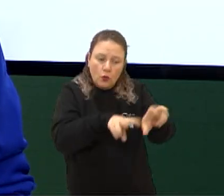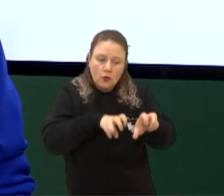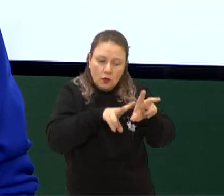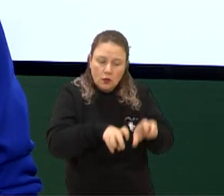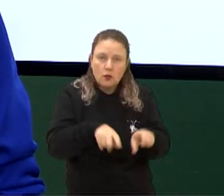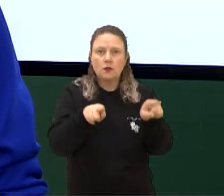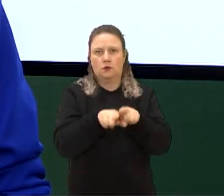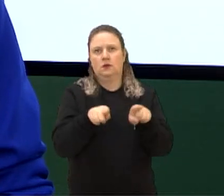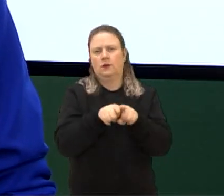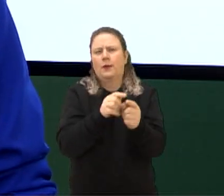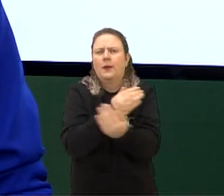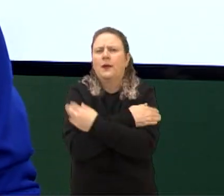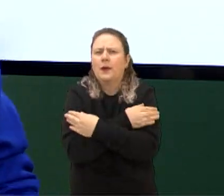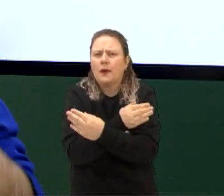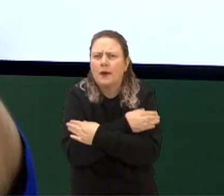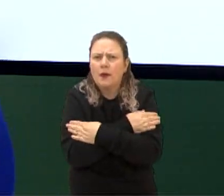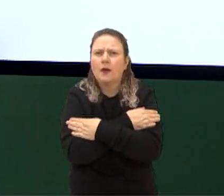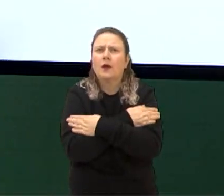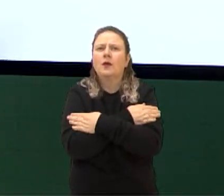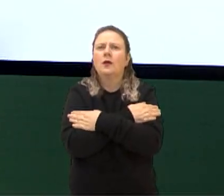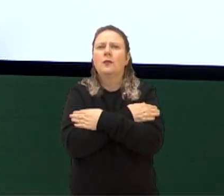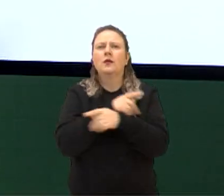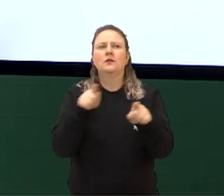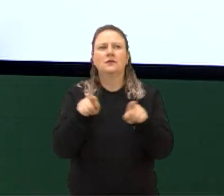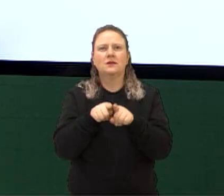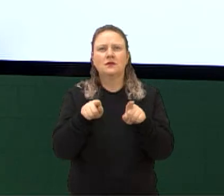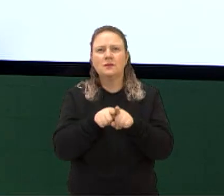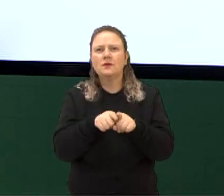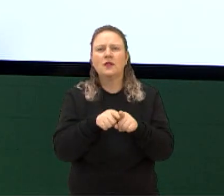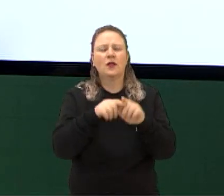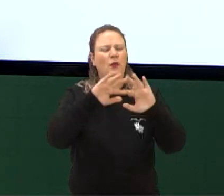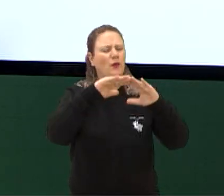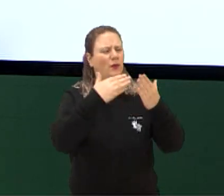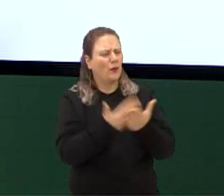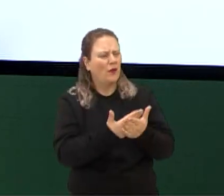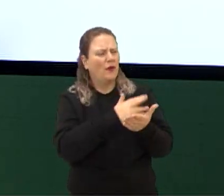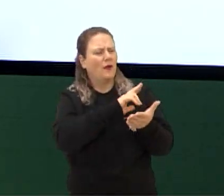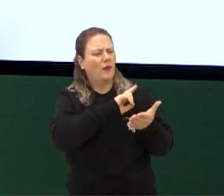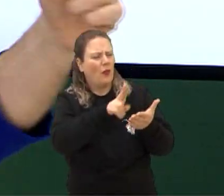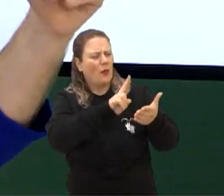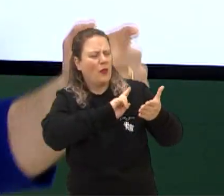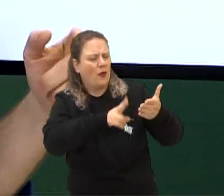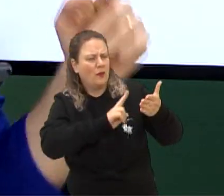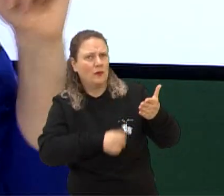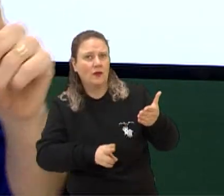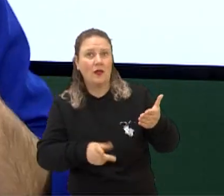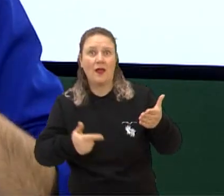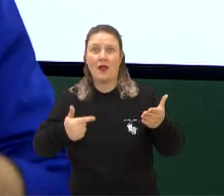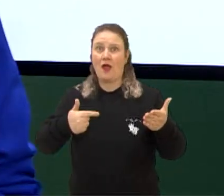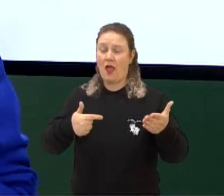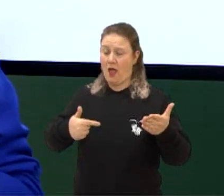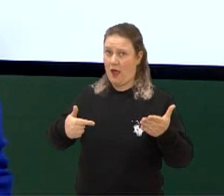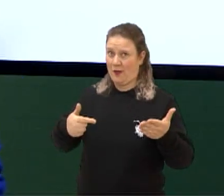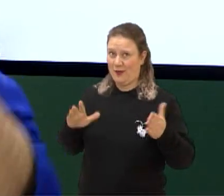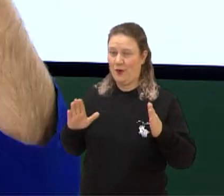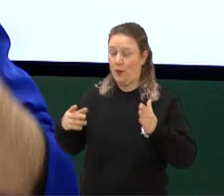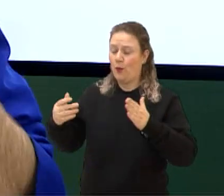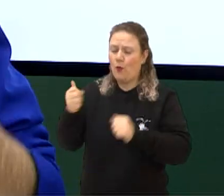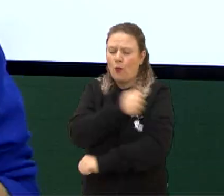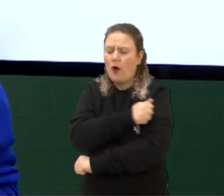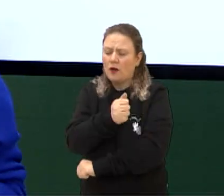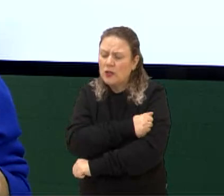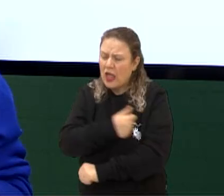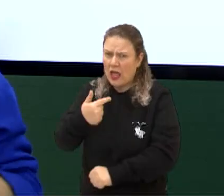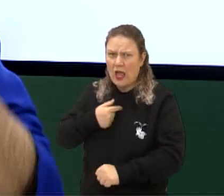Manda um abraço para o Colégio Estadual Guilherme Pereira Neto, um abraço aqui. Eu não saio daqui, professor, o aluno falando aqui, eu